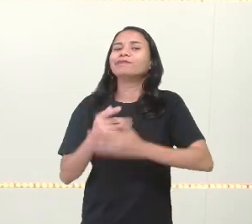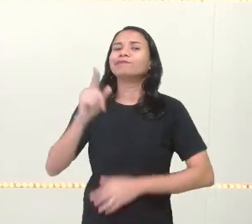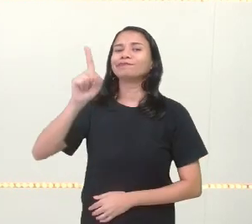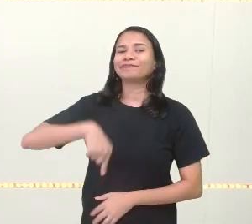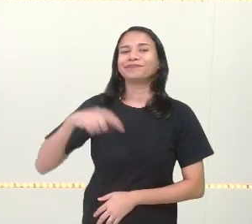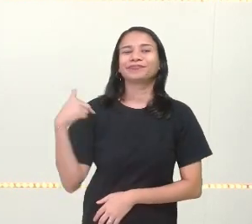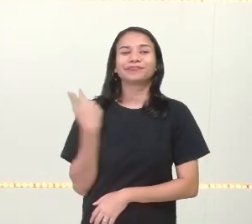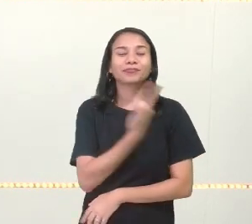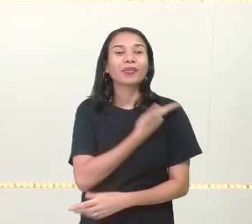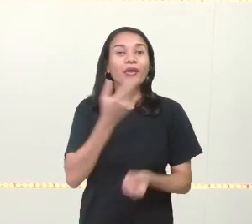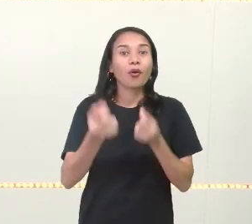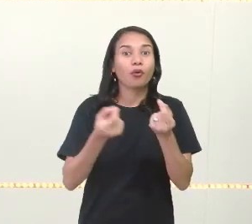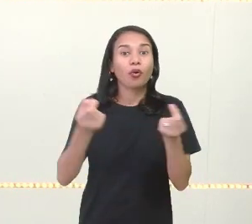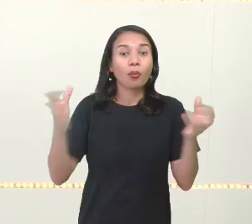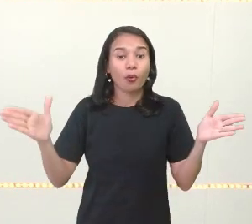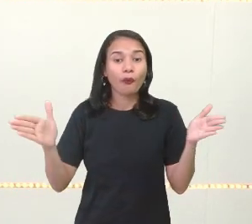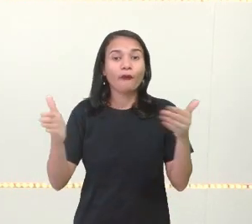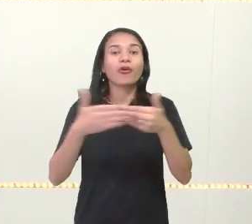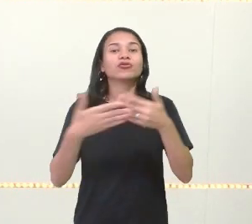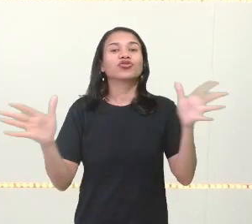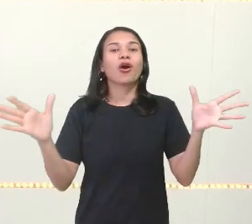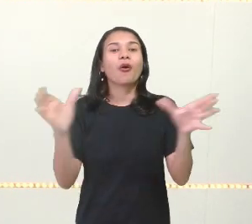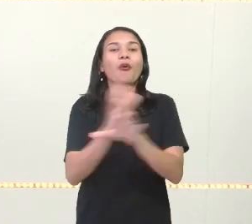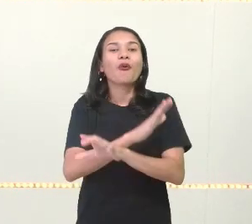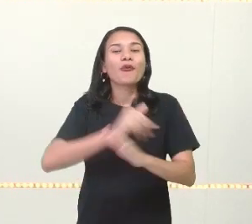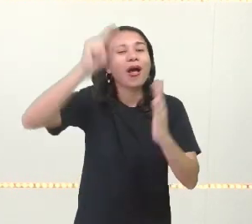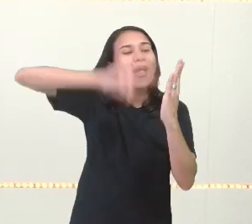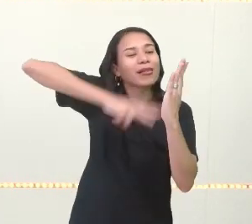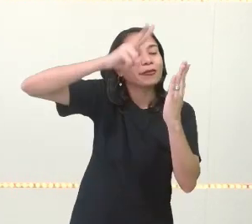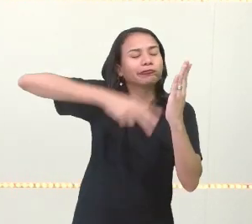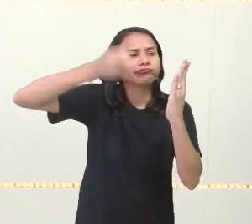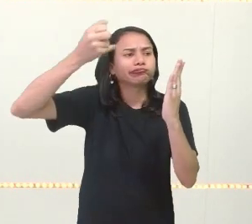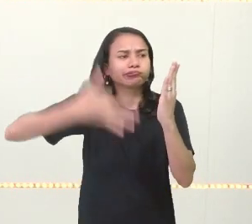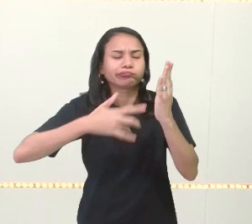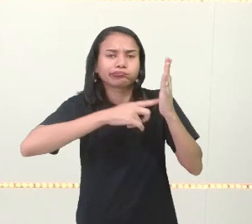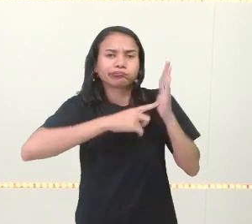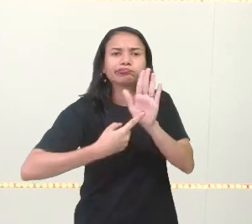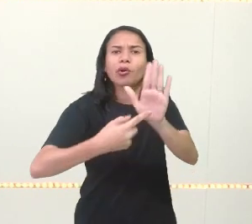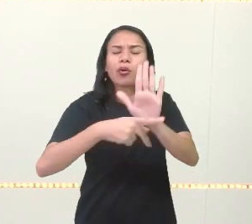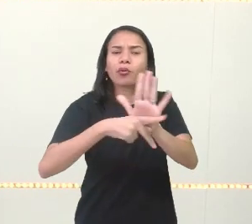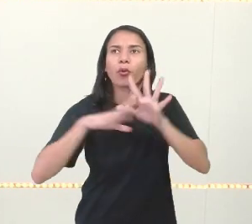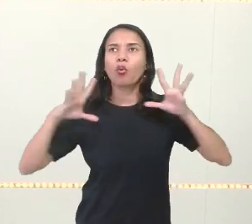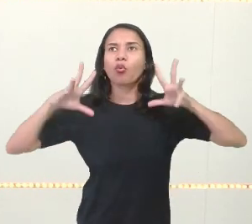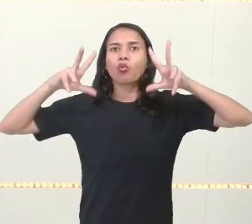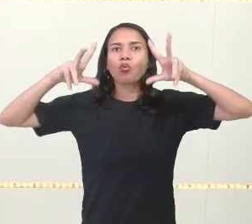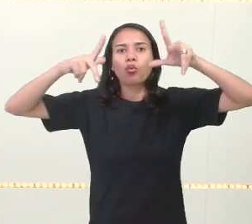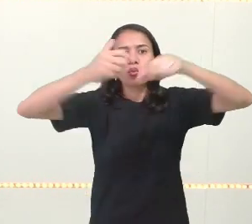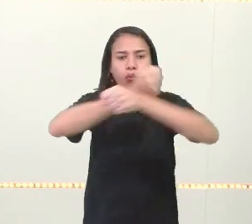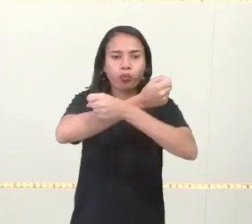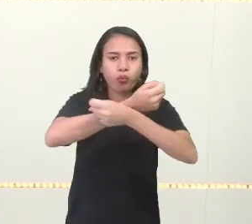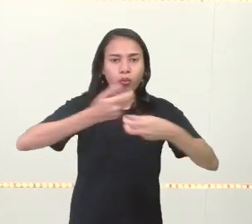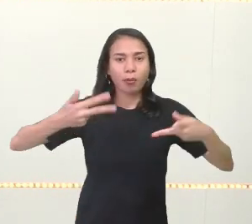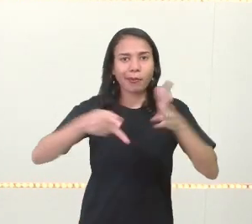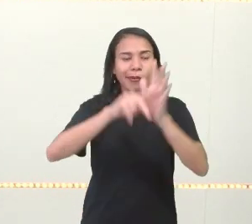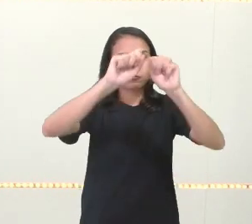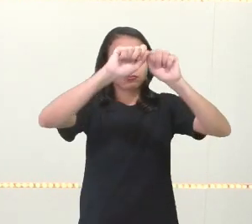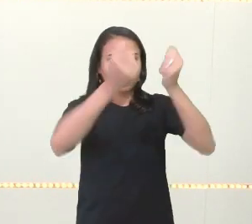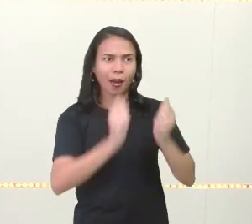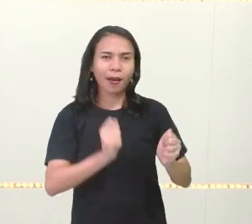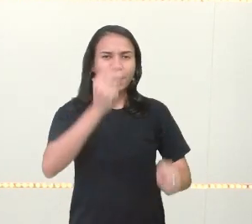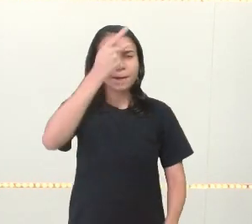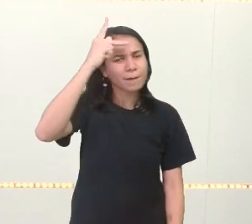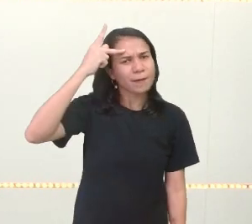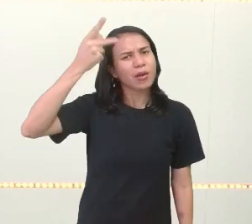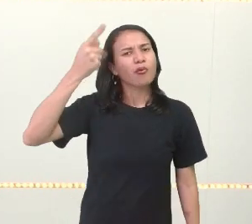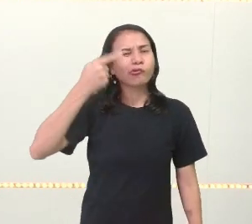hoje a gente vai fazer o fechamento do livrinho, tá? Falando sobre representações da fauna, representações artísticas, né? Pessoas